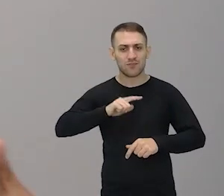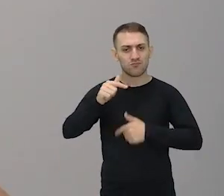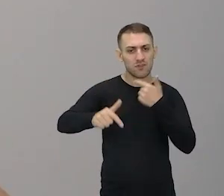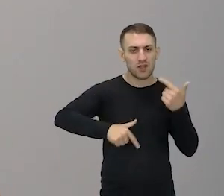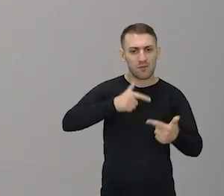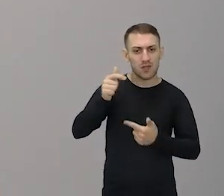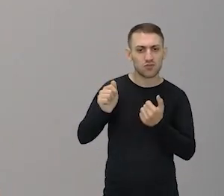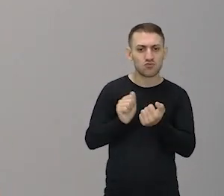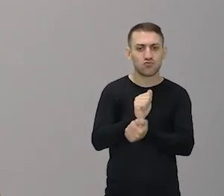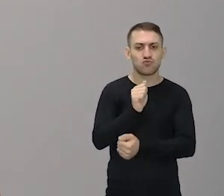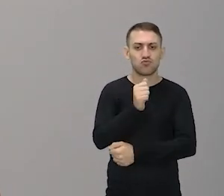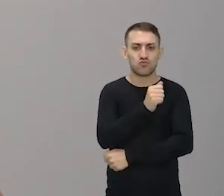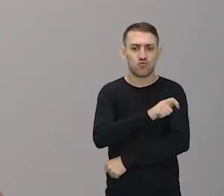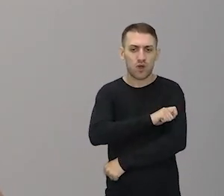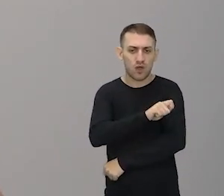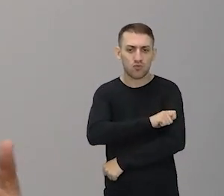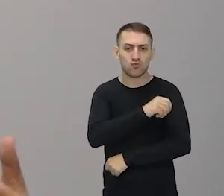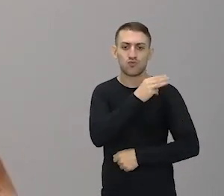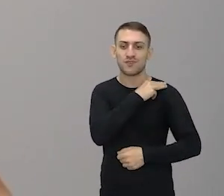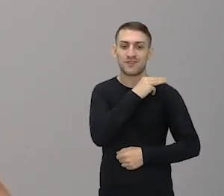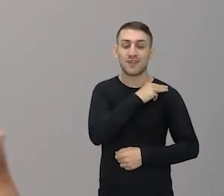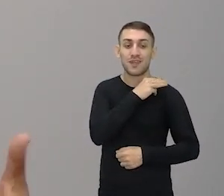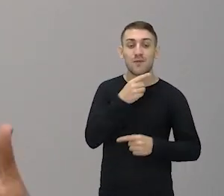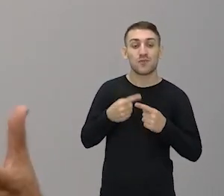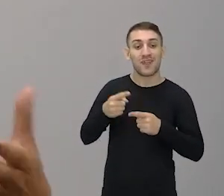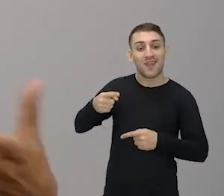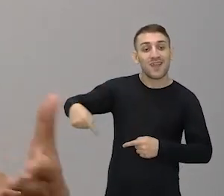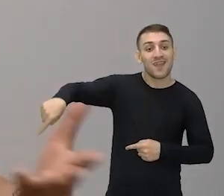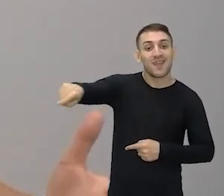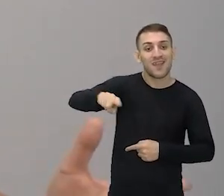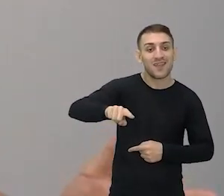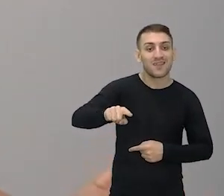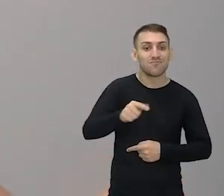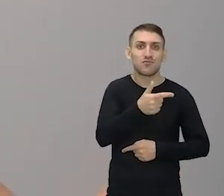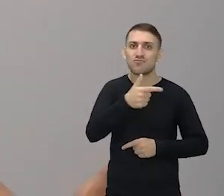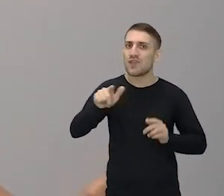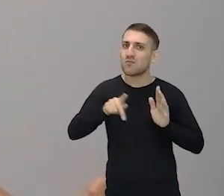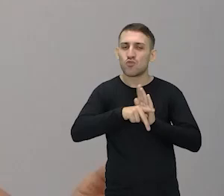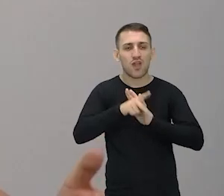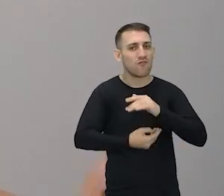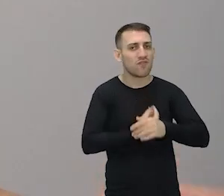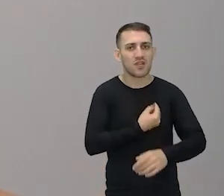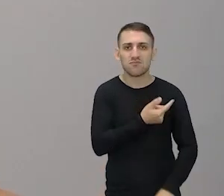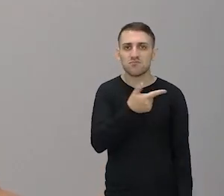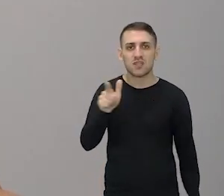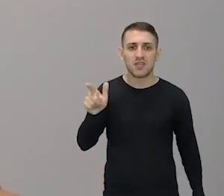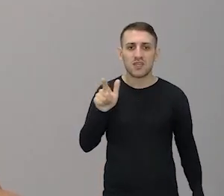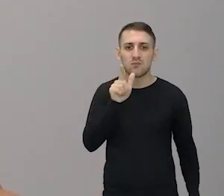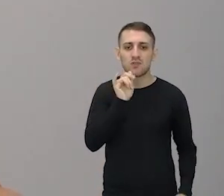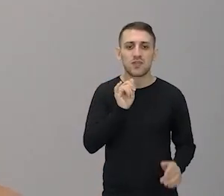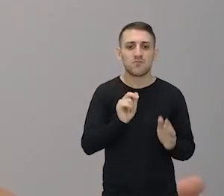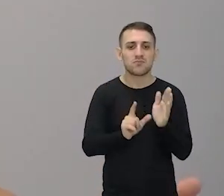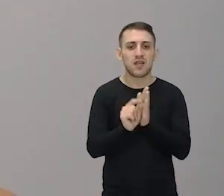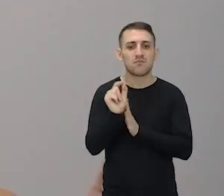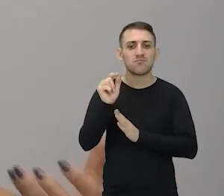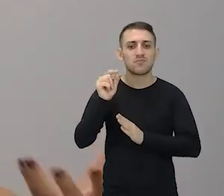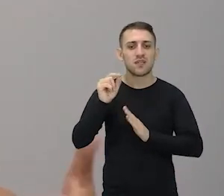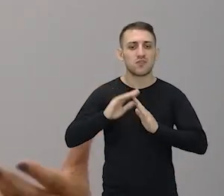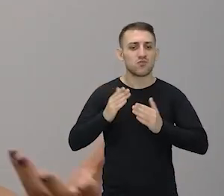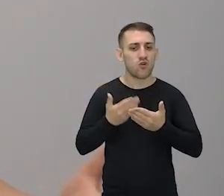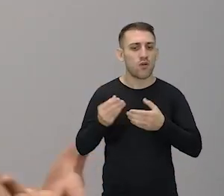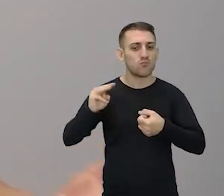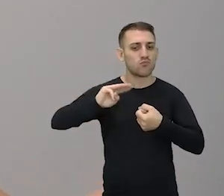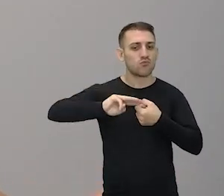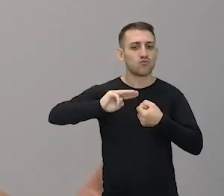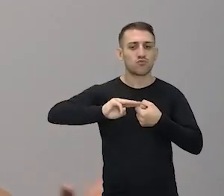alunos do ensino médio, porque eles não têm projeto de vida, por exemplo, na rede municipal, né? Então, ele